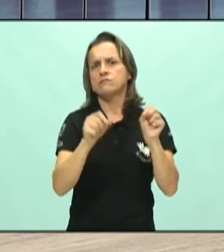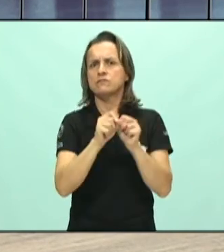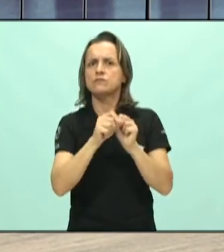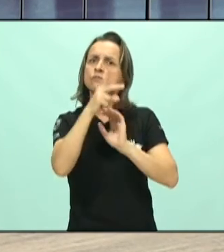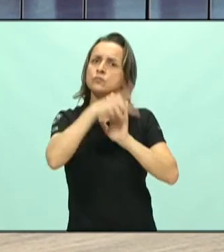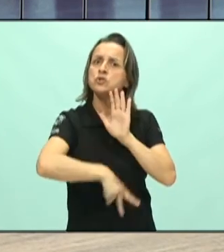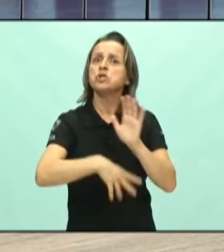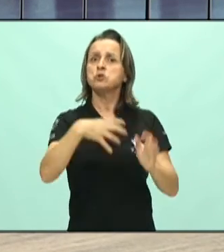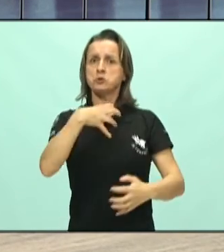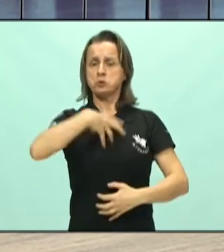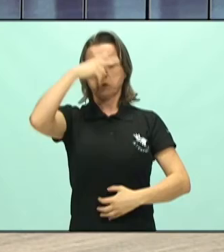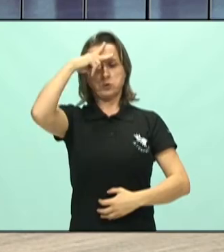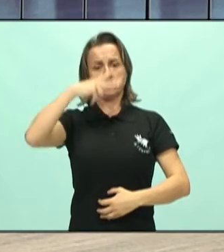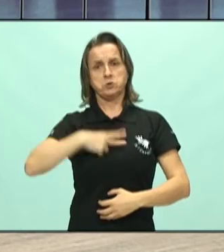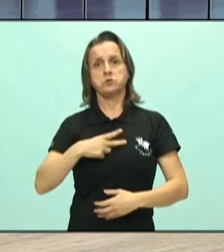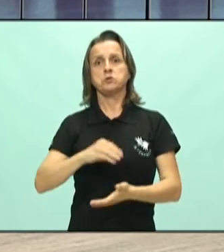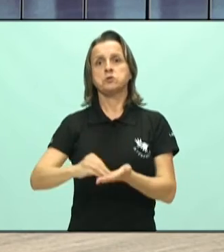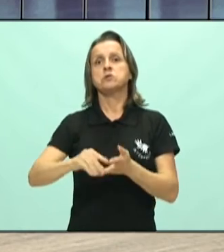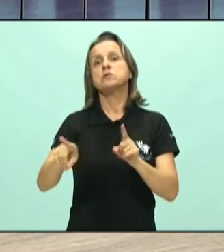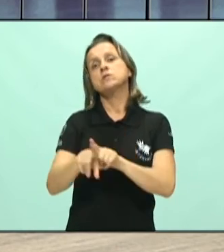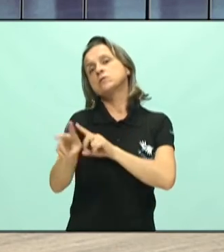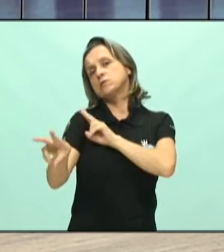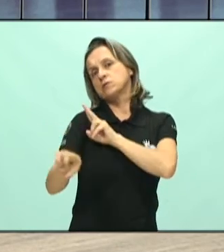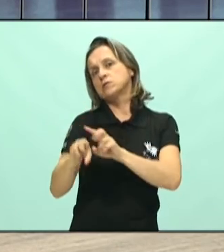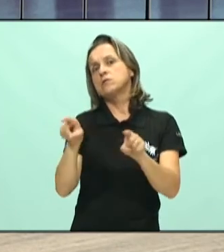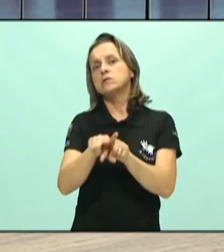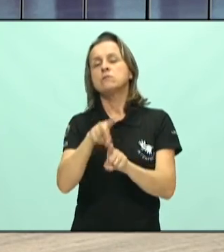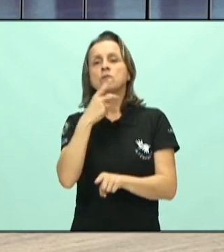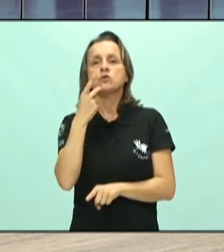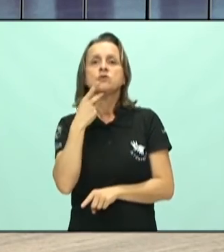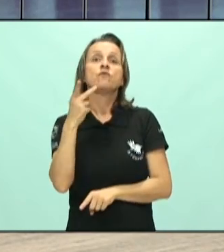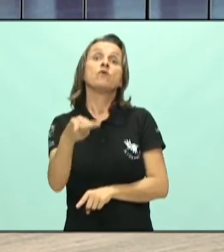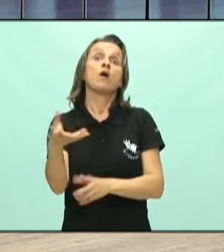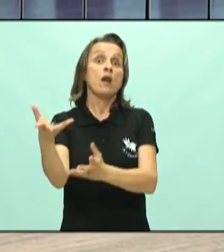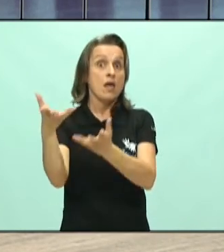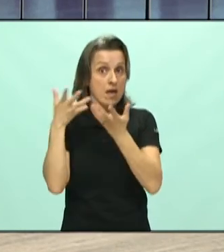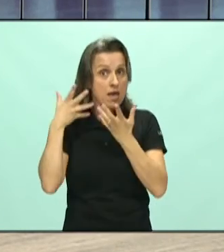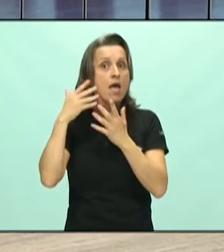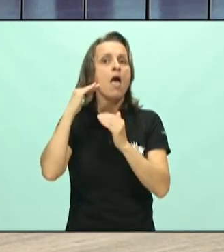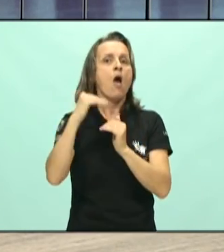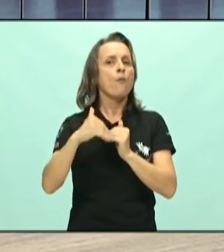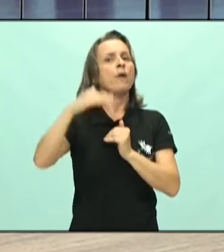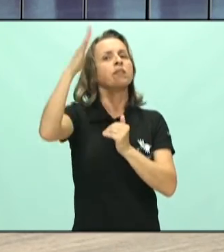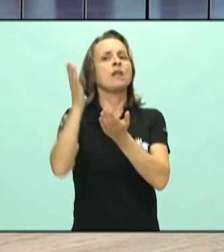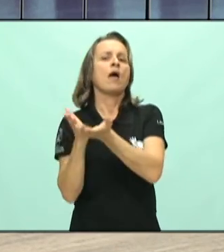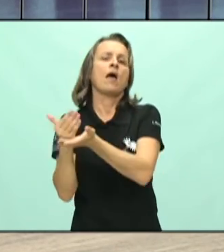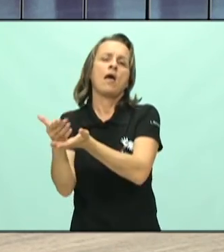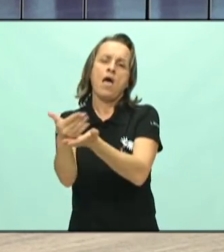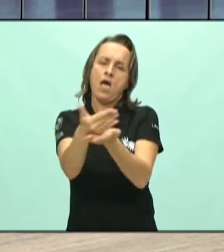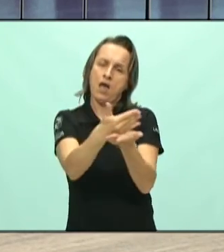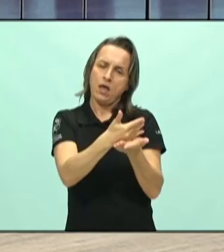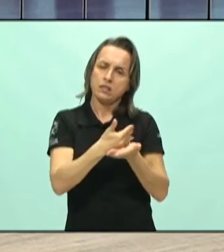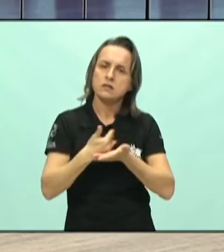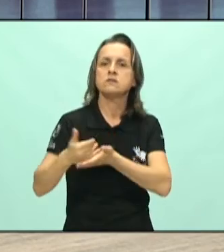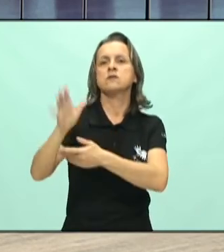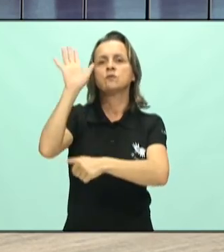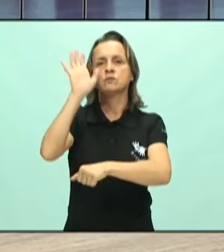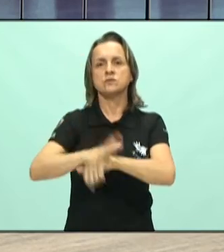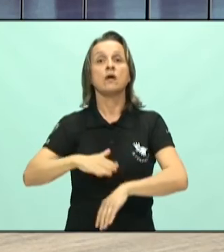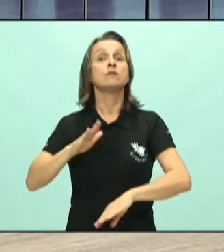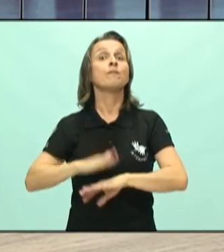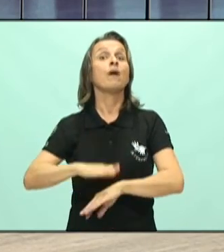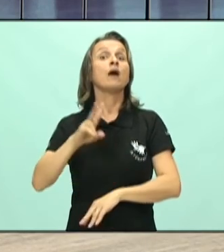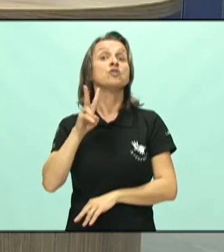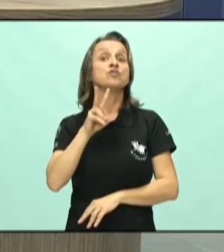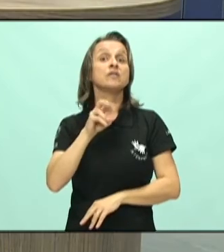secretário da Fazenda já disse em várias entrevistas que ele quer aumentar a arrecadação do Estado em mais de